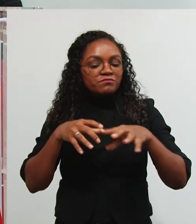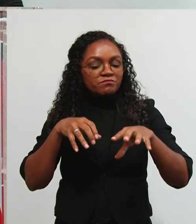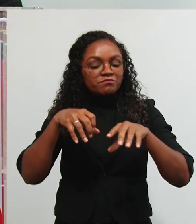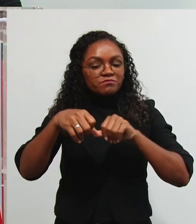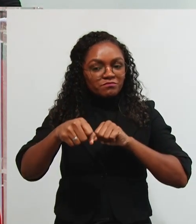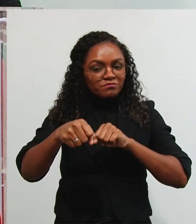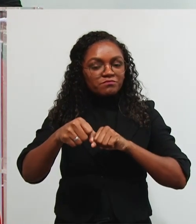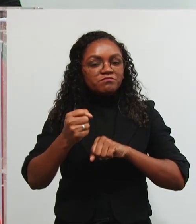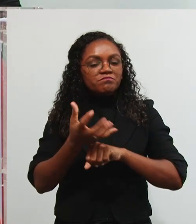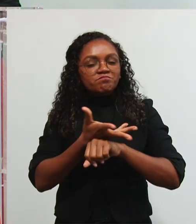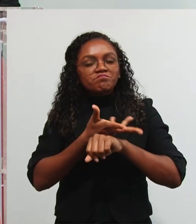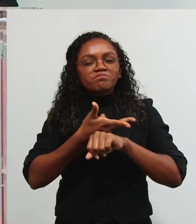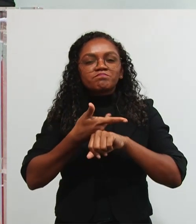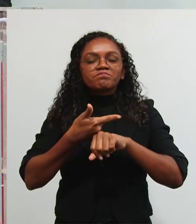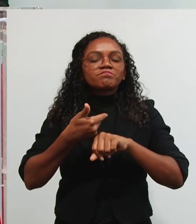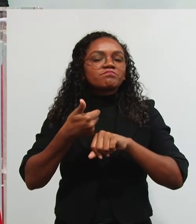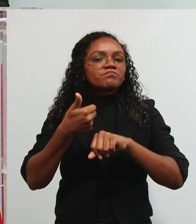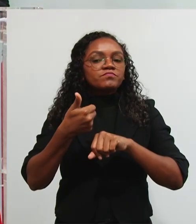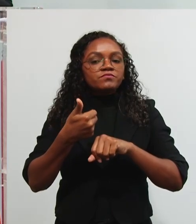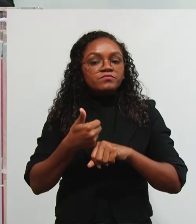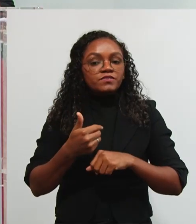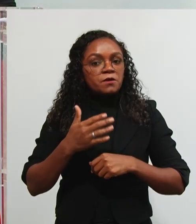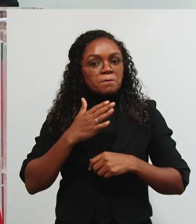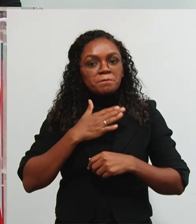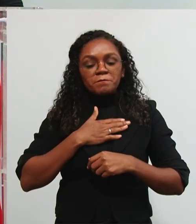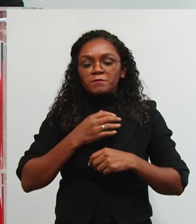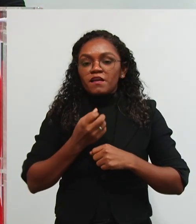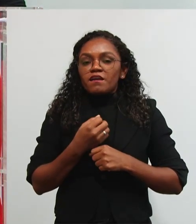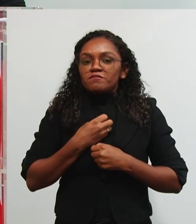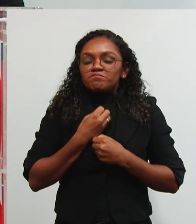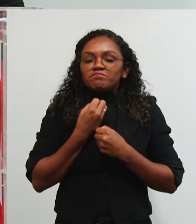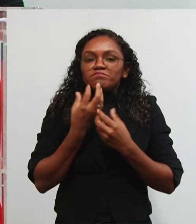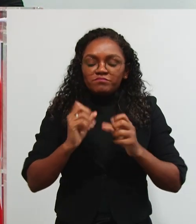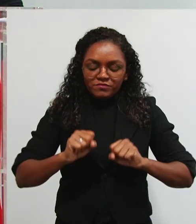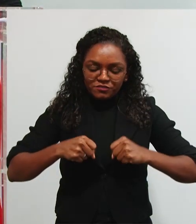com uma letra grande. Aqui,